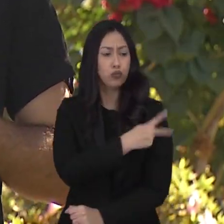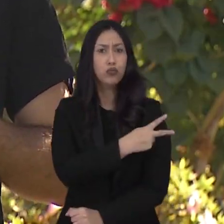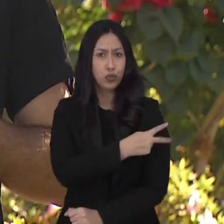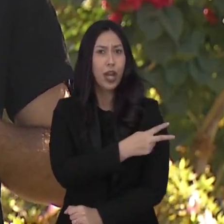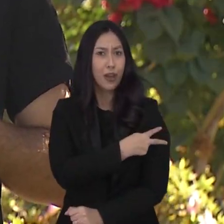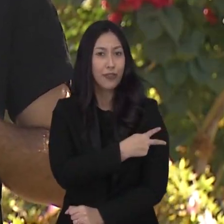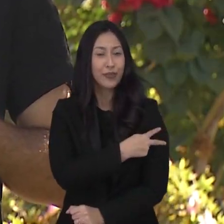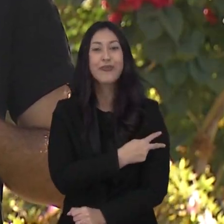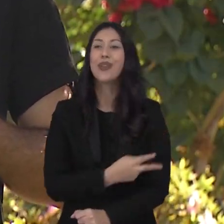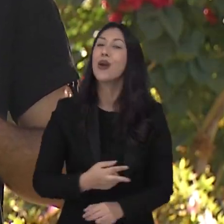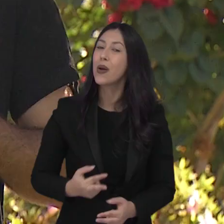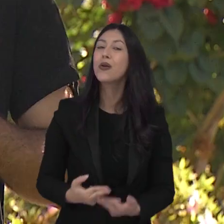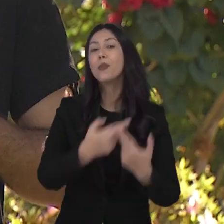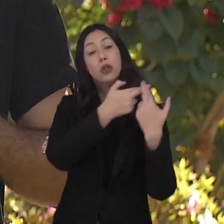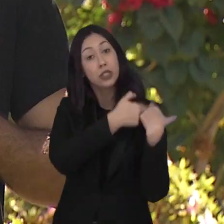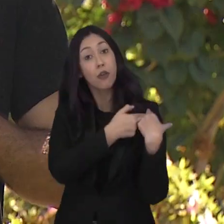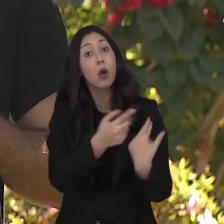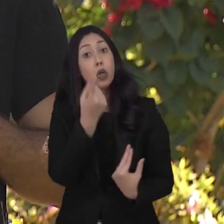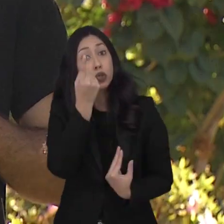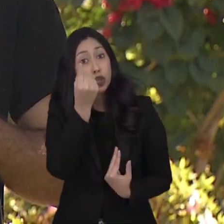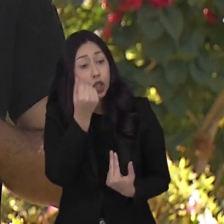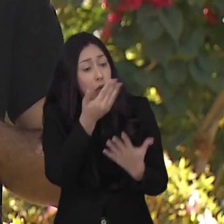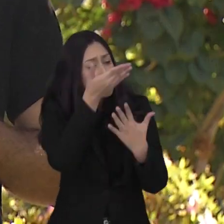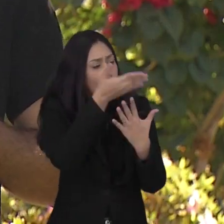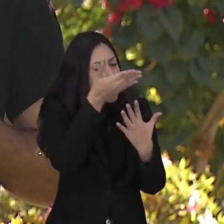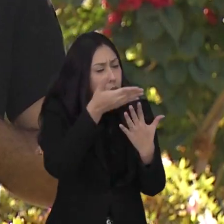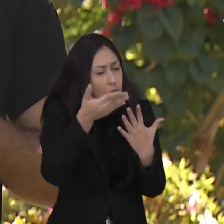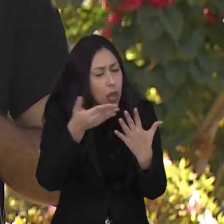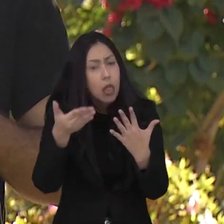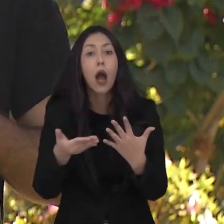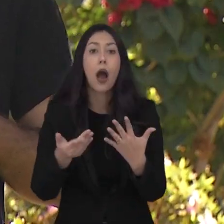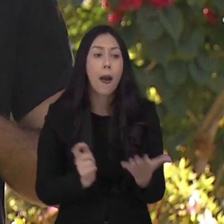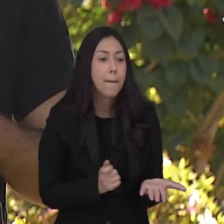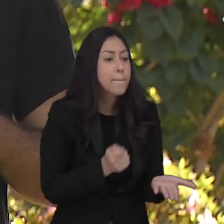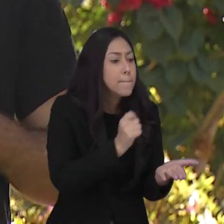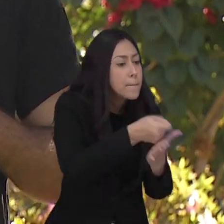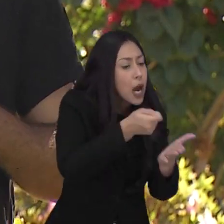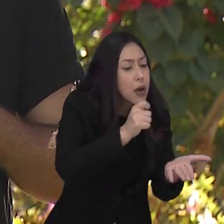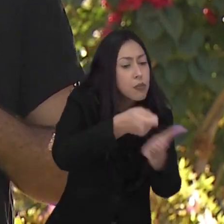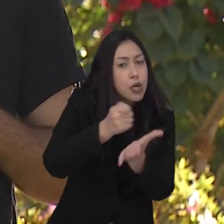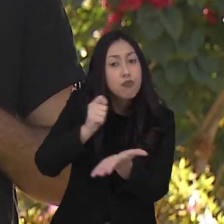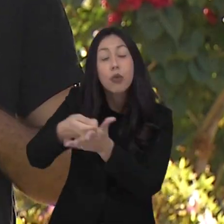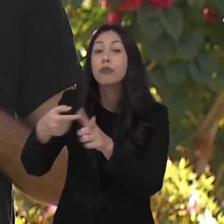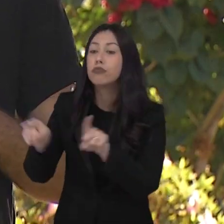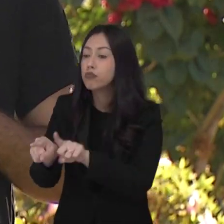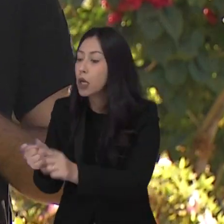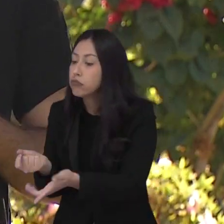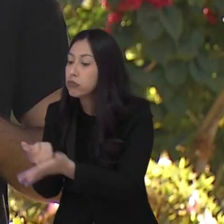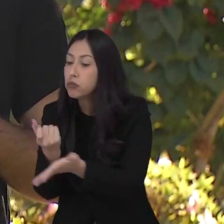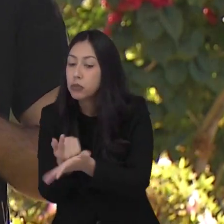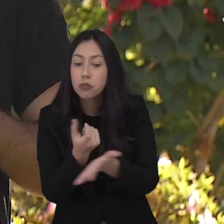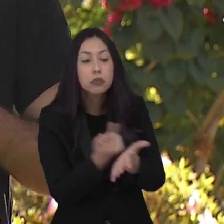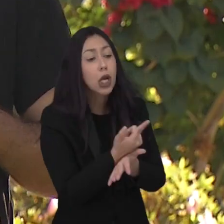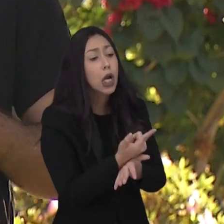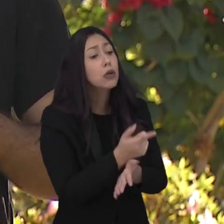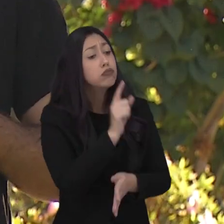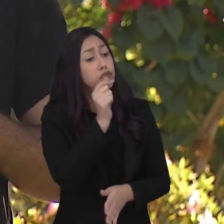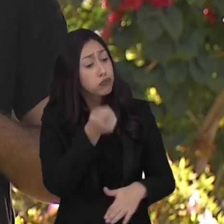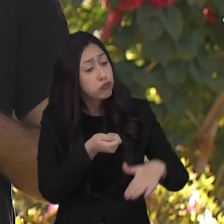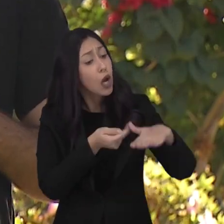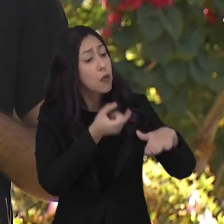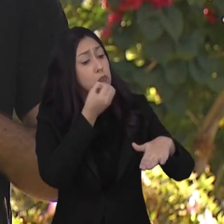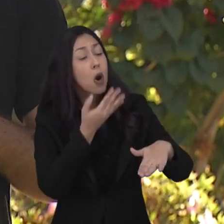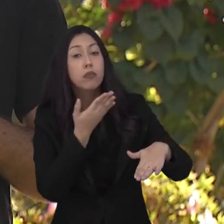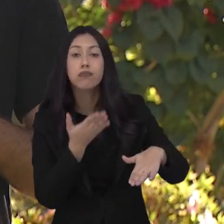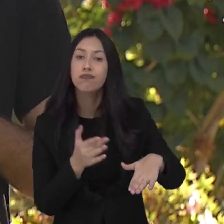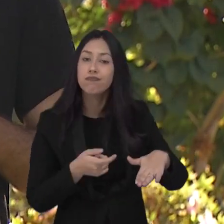sendo a pessoa responsável por fazer a divisão dos gastos, pagar as contas, comprar os insumos do lar e escolher os